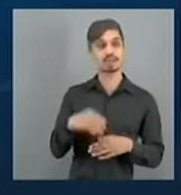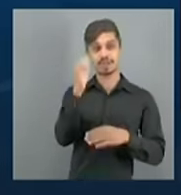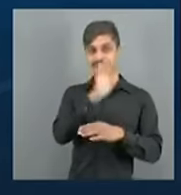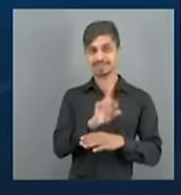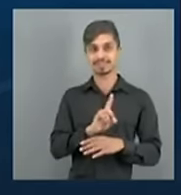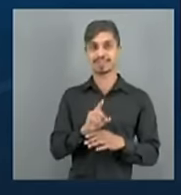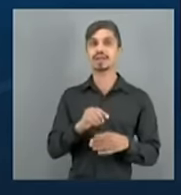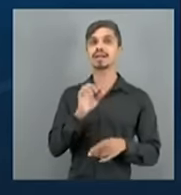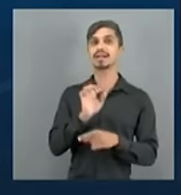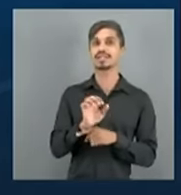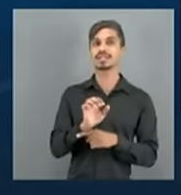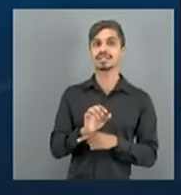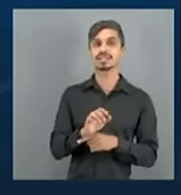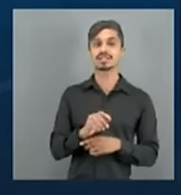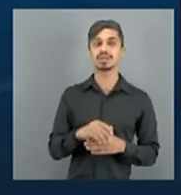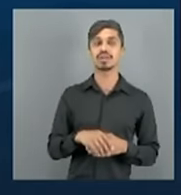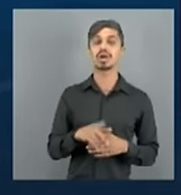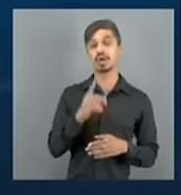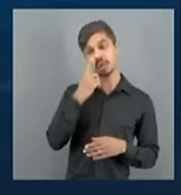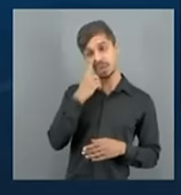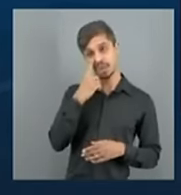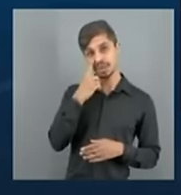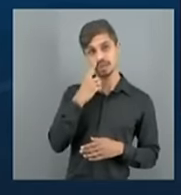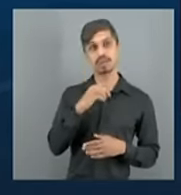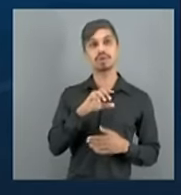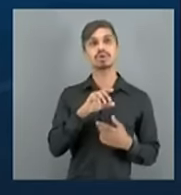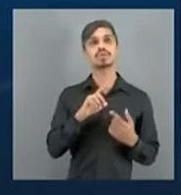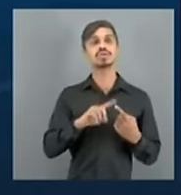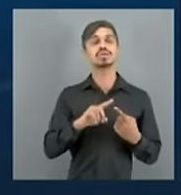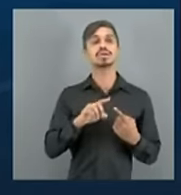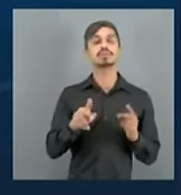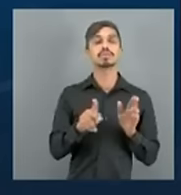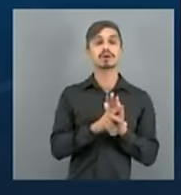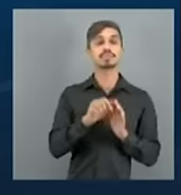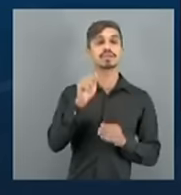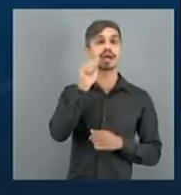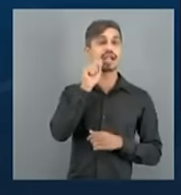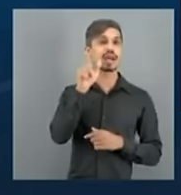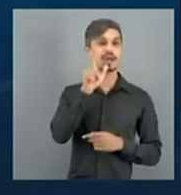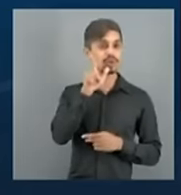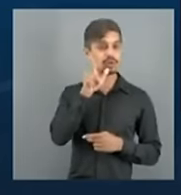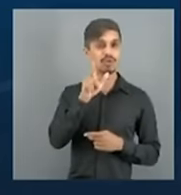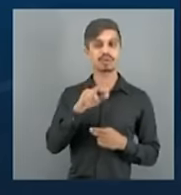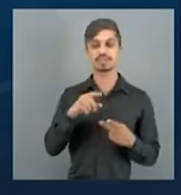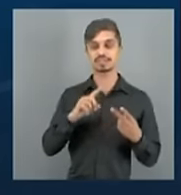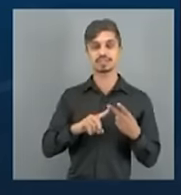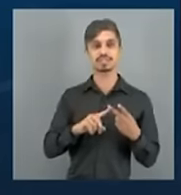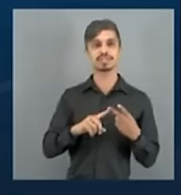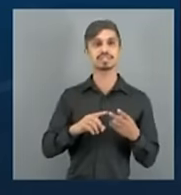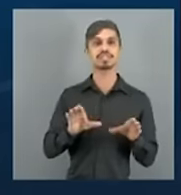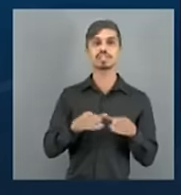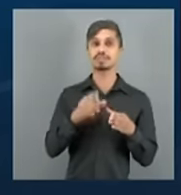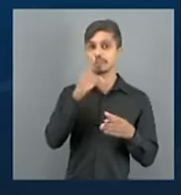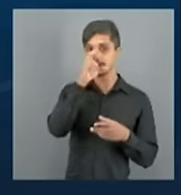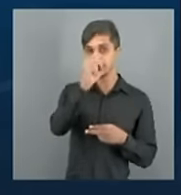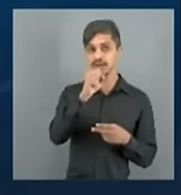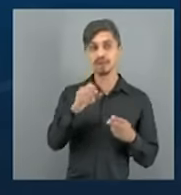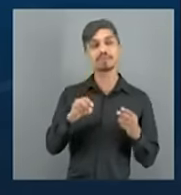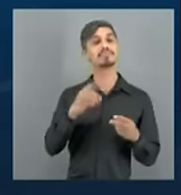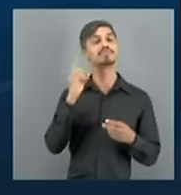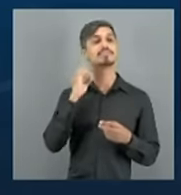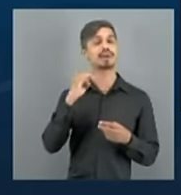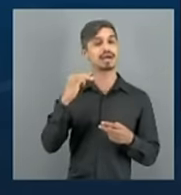bom. Okay. Ó. Cururipe de Alagoas, eu rebaixei. Um time muito forte do